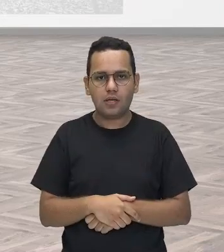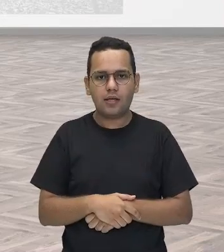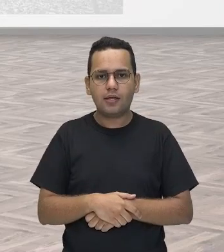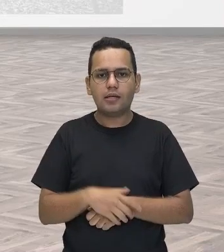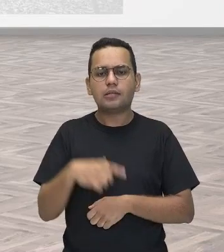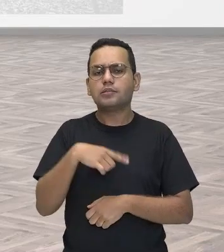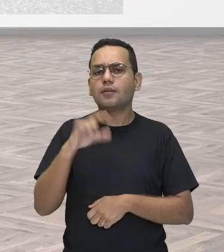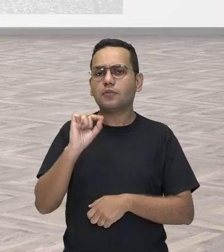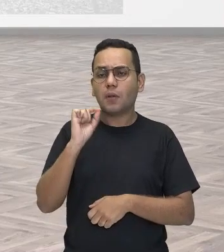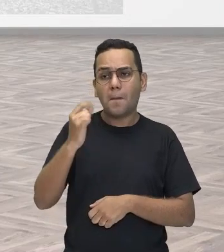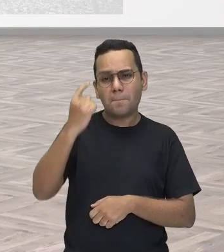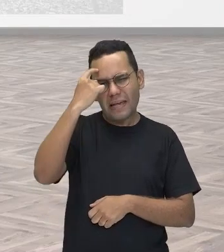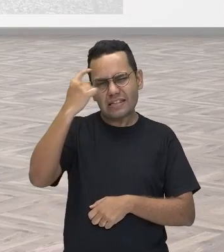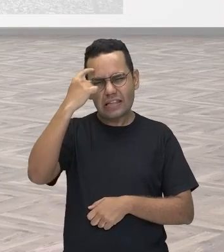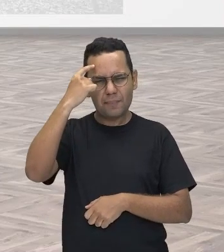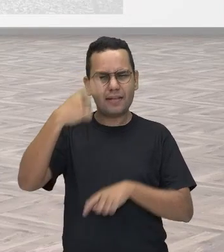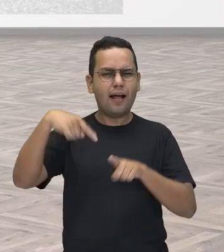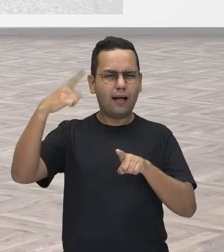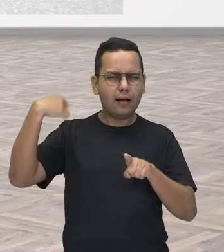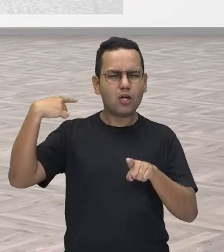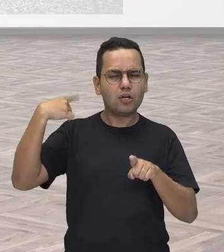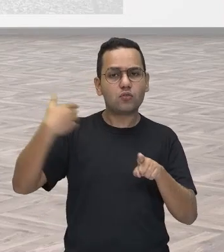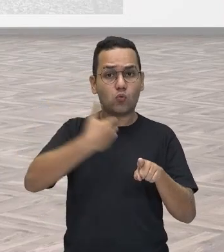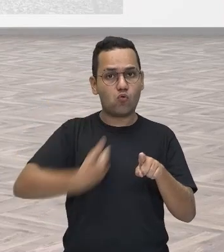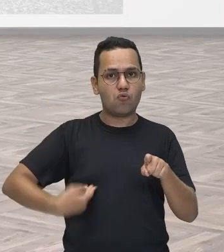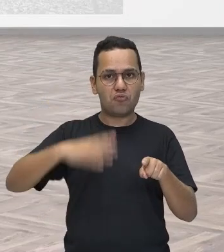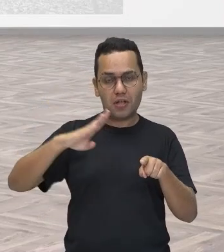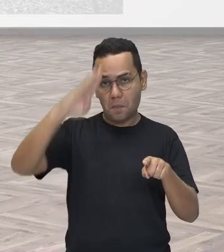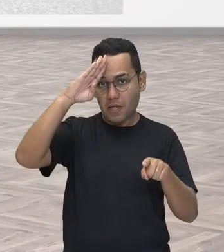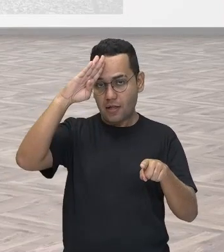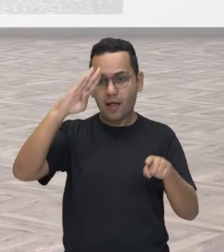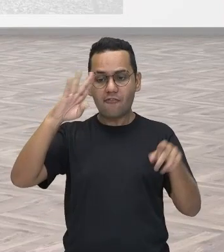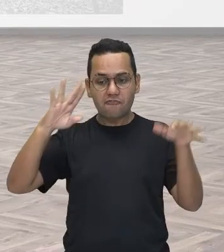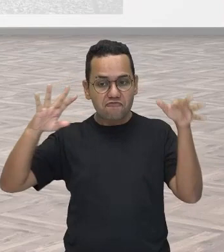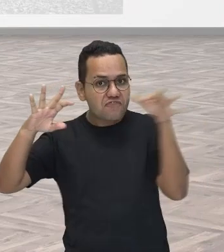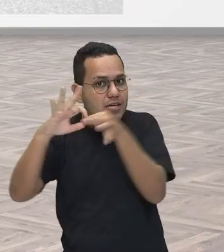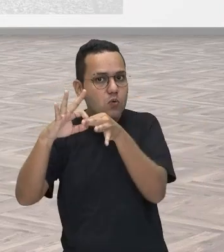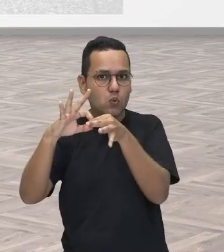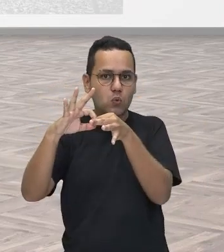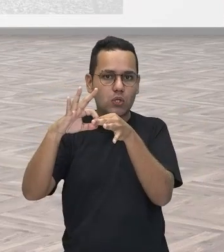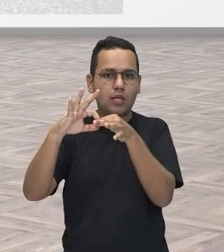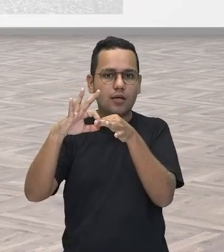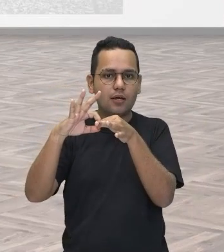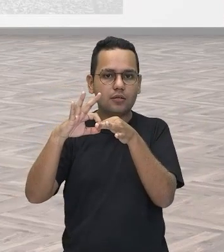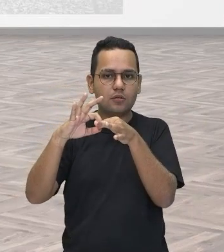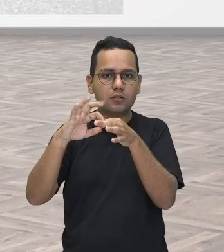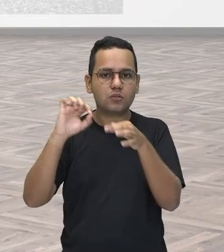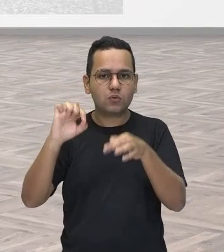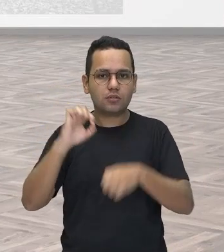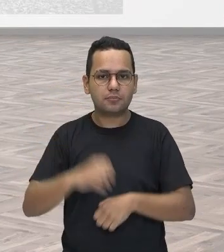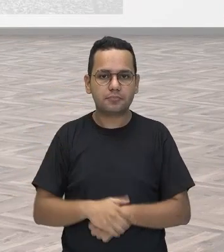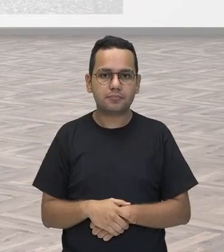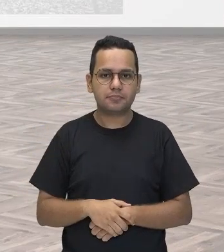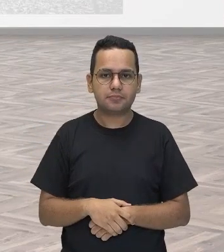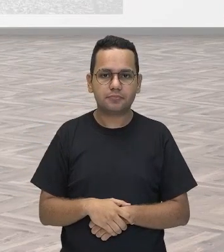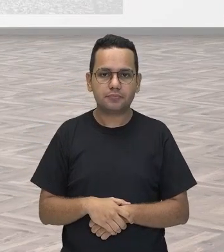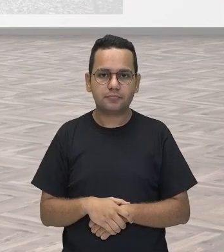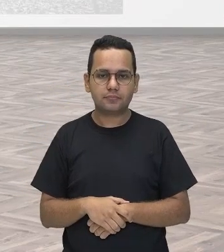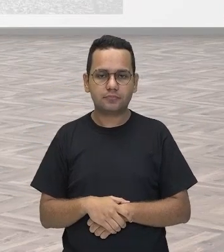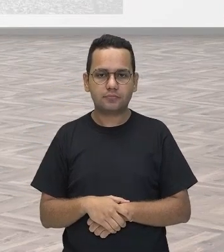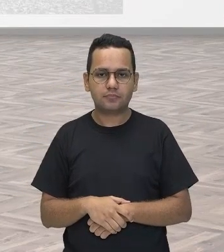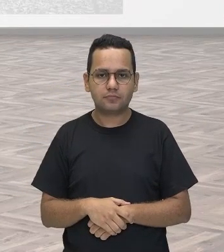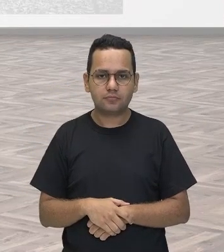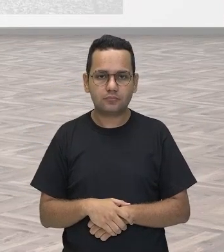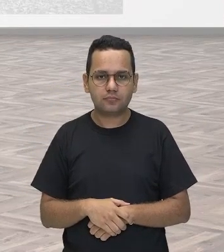governo militar, que tinham ali como propósito integrar essa região que eles viam como um grande vazio demográfico, tá?